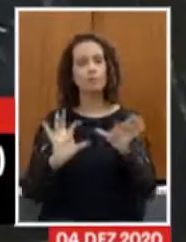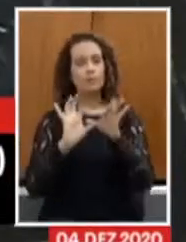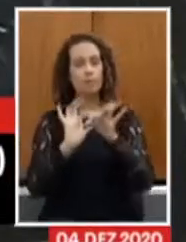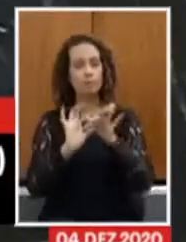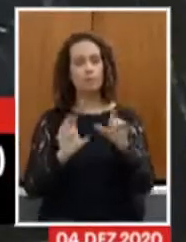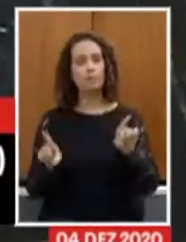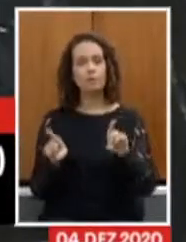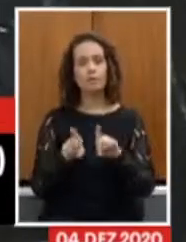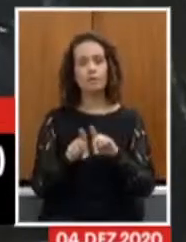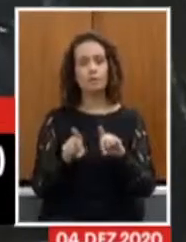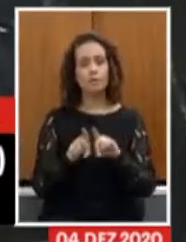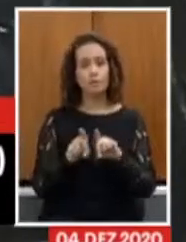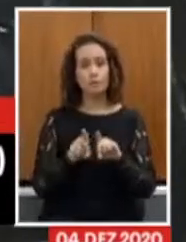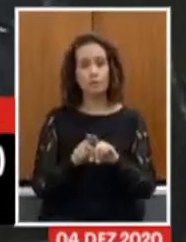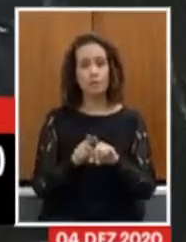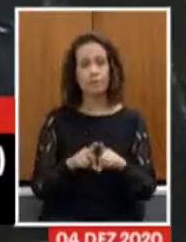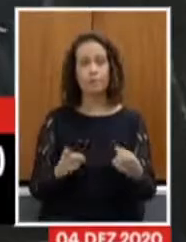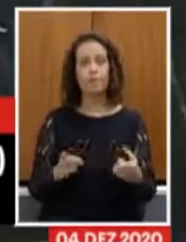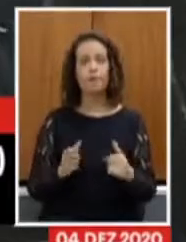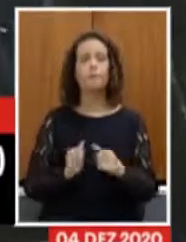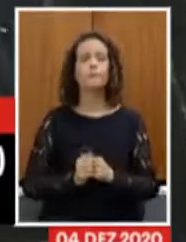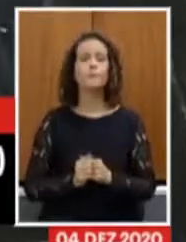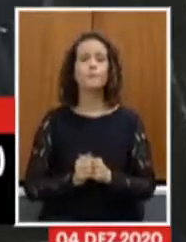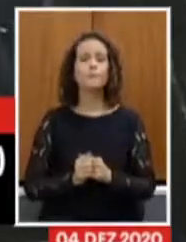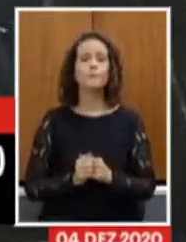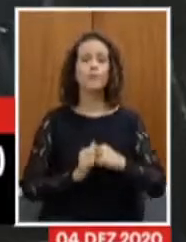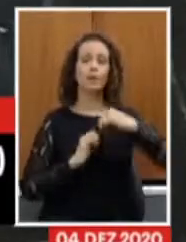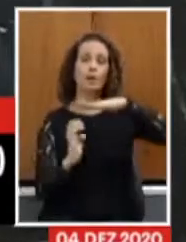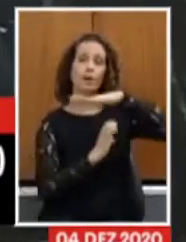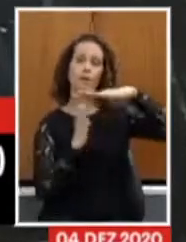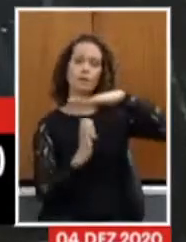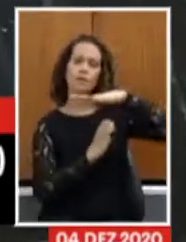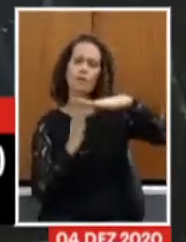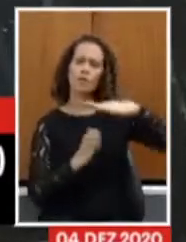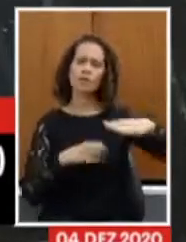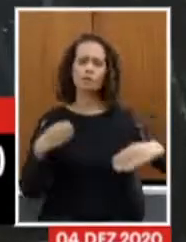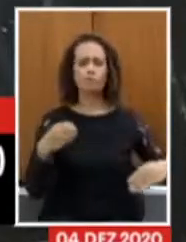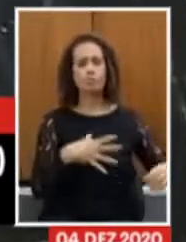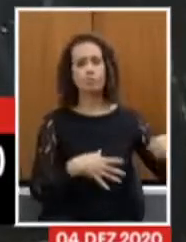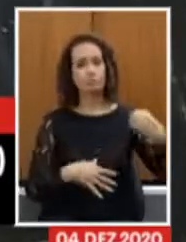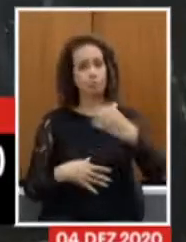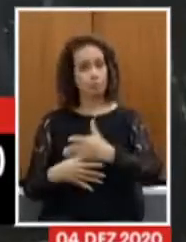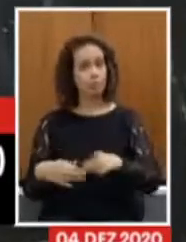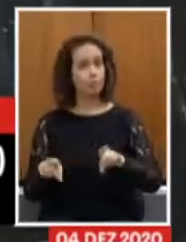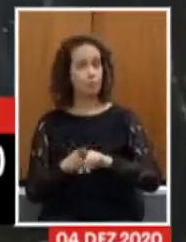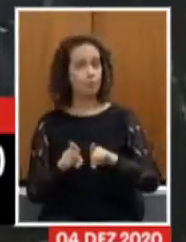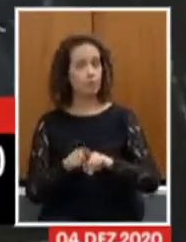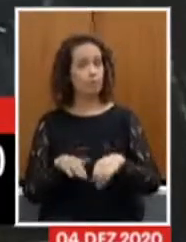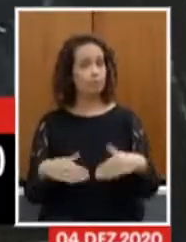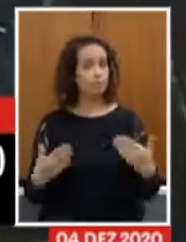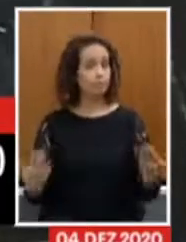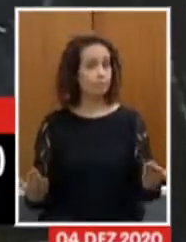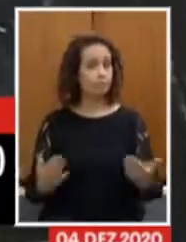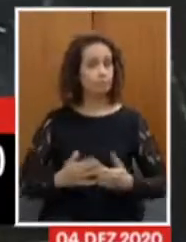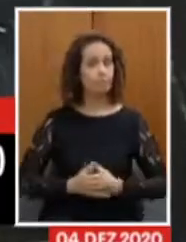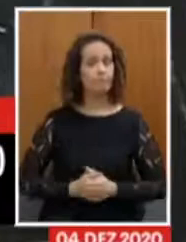nossa, ligado ao jornal, também às empresas de inovação aí com Fábio Veras. Ou seja, O